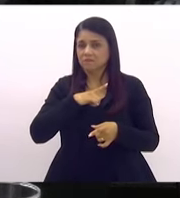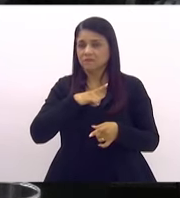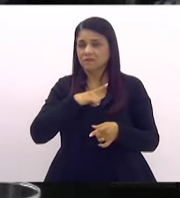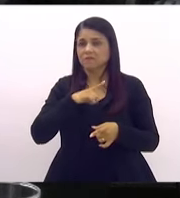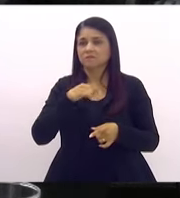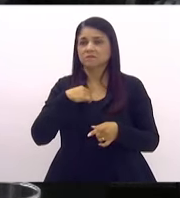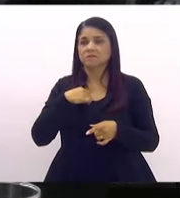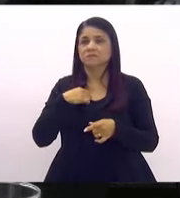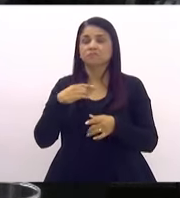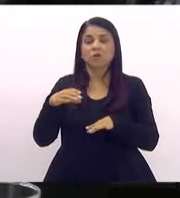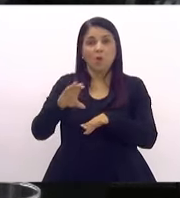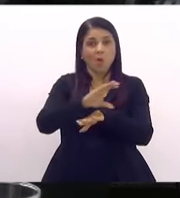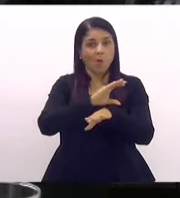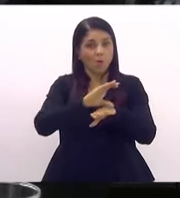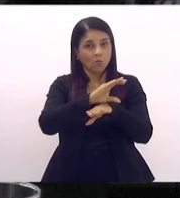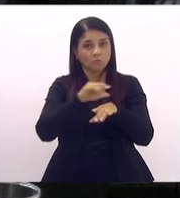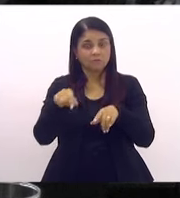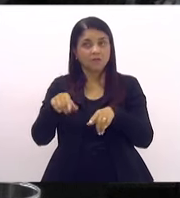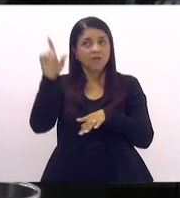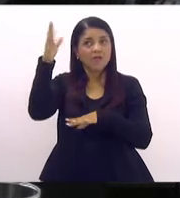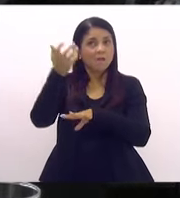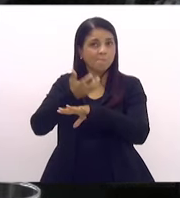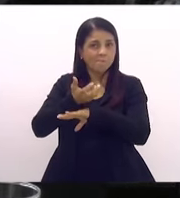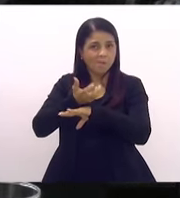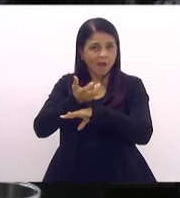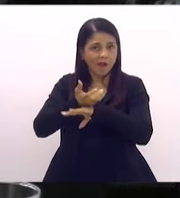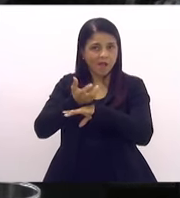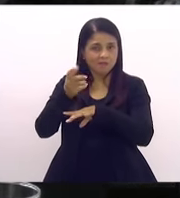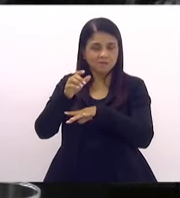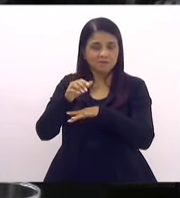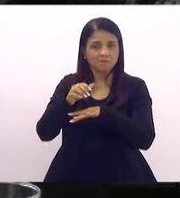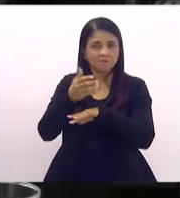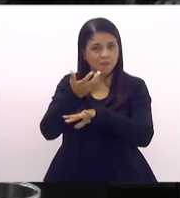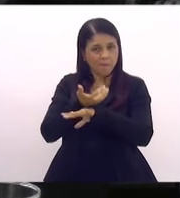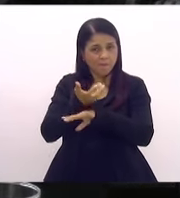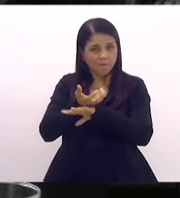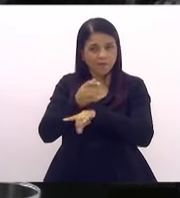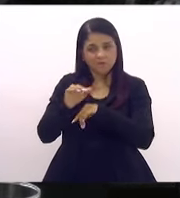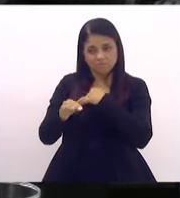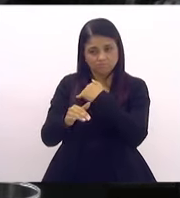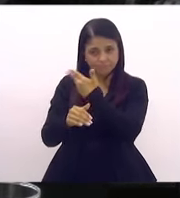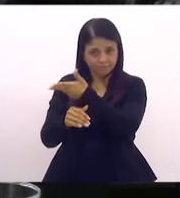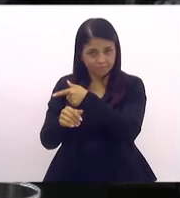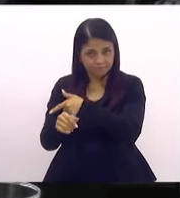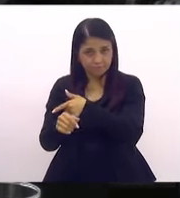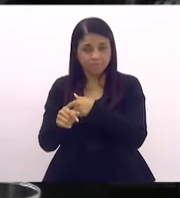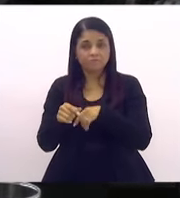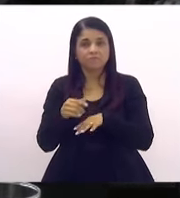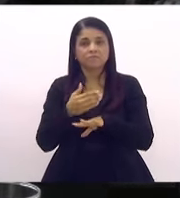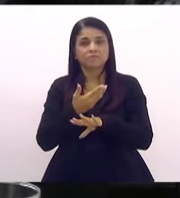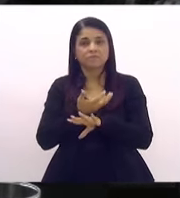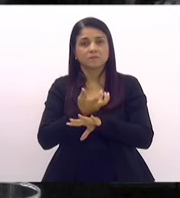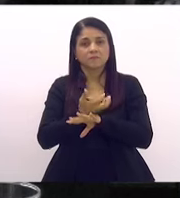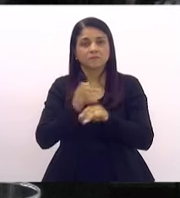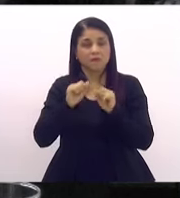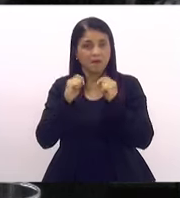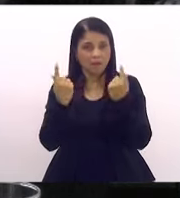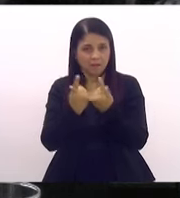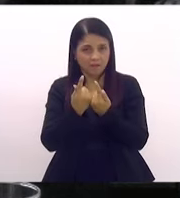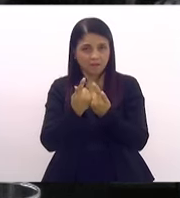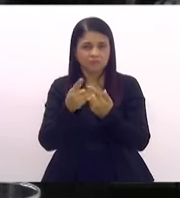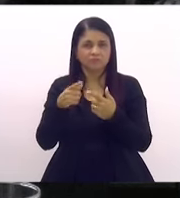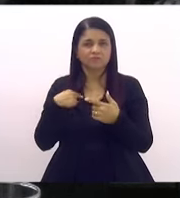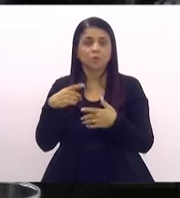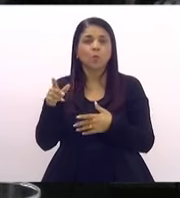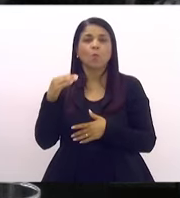da constitucionalidade em relação à praça aqui ao lado, né? Que tinha sido adquirido por um